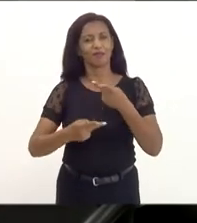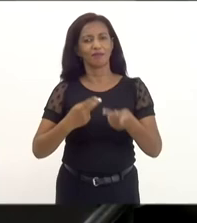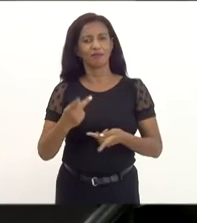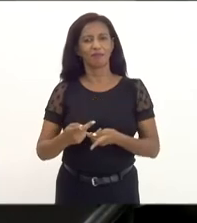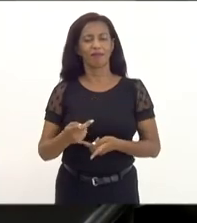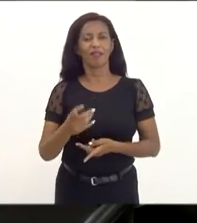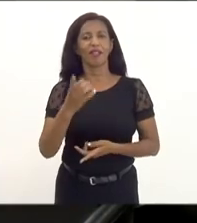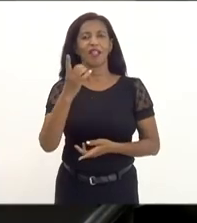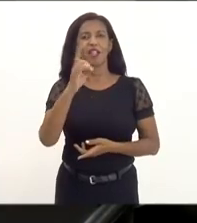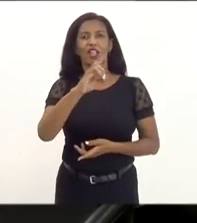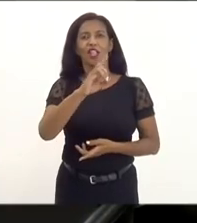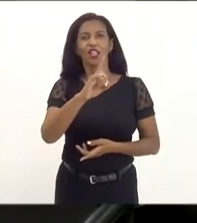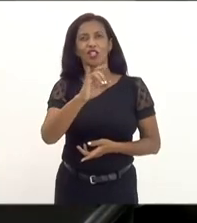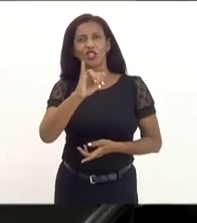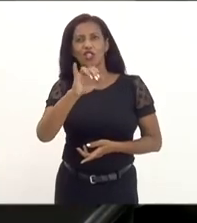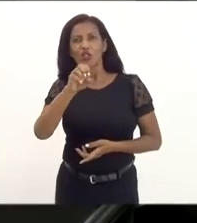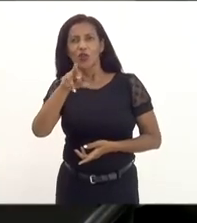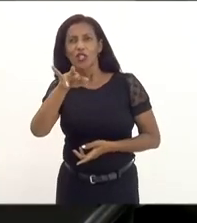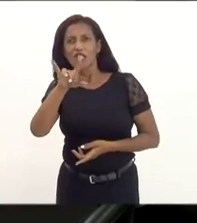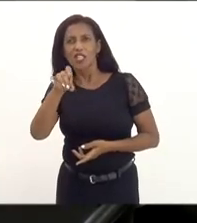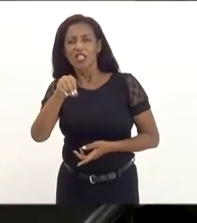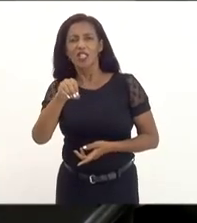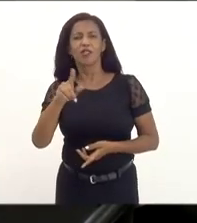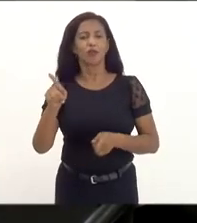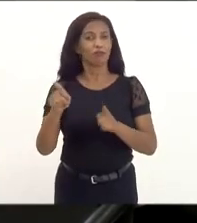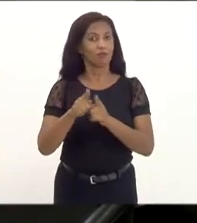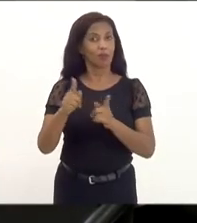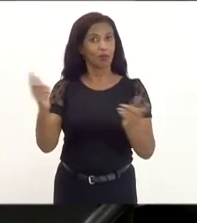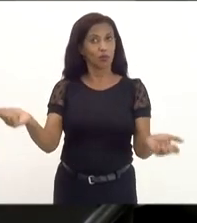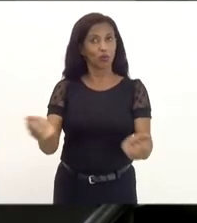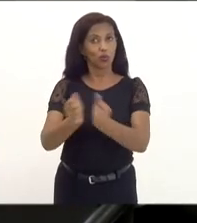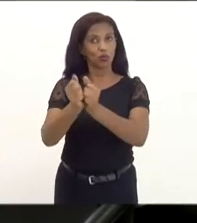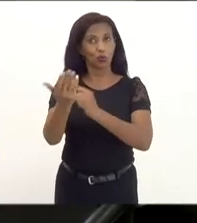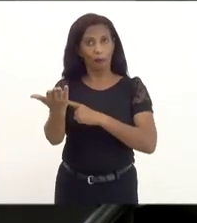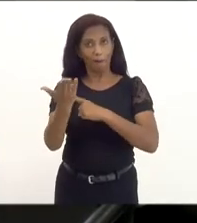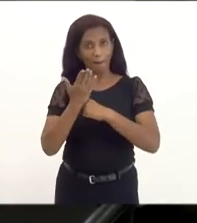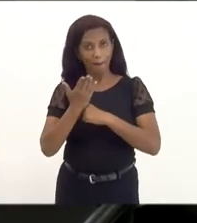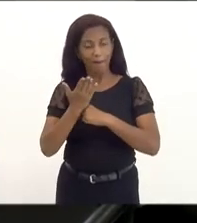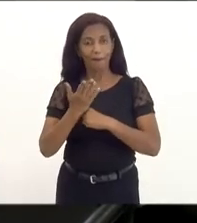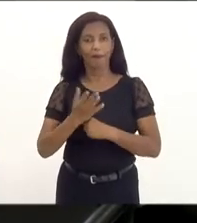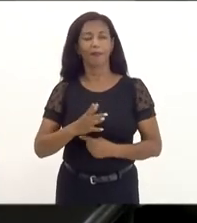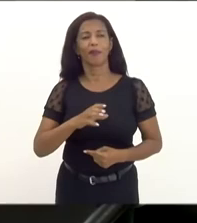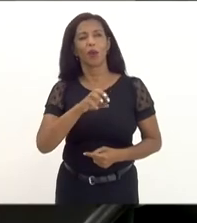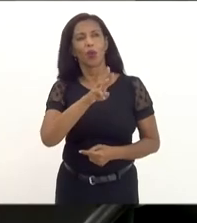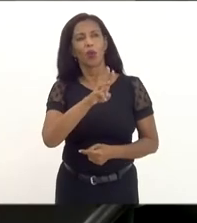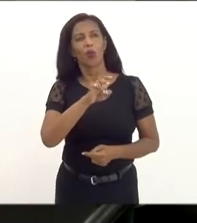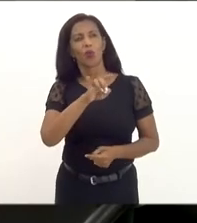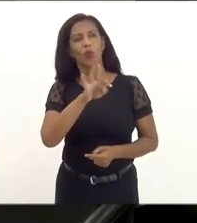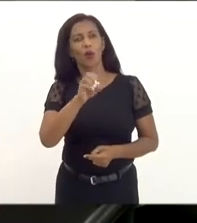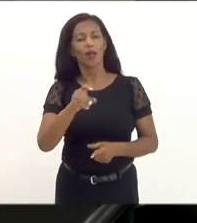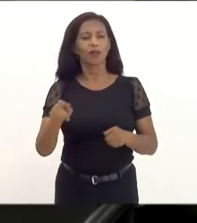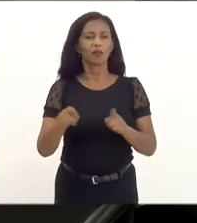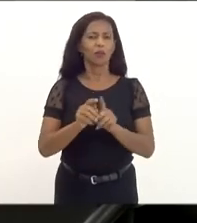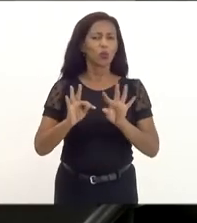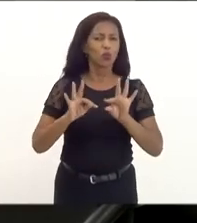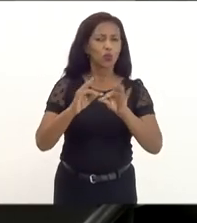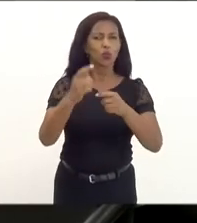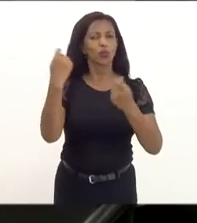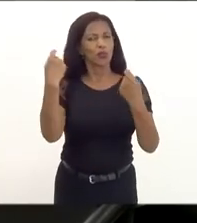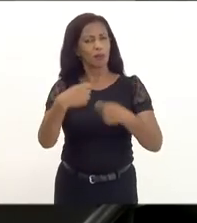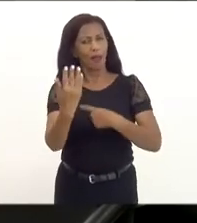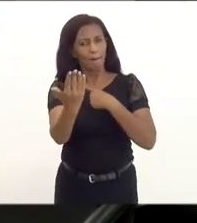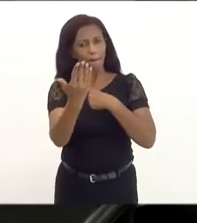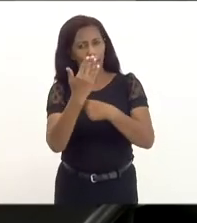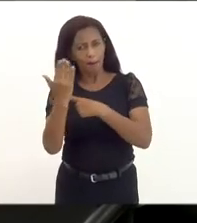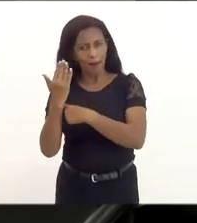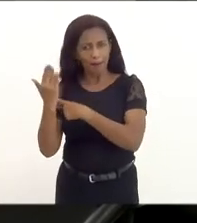excelentíssimo Deputado Dionísio conto com siona nos ajudar Deputado Wellington aquilo que só precisar da